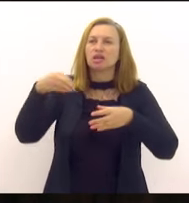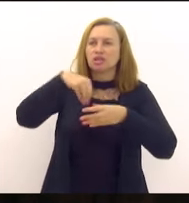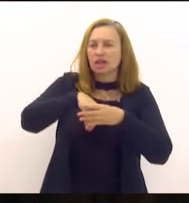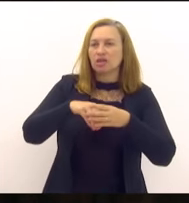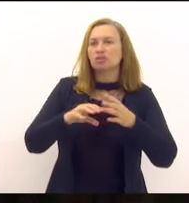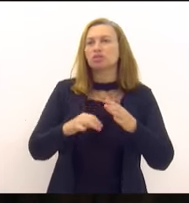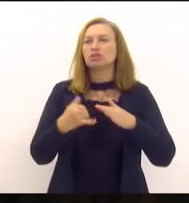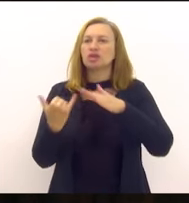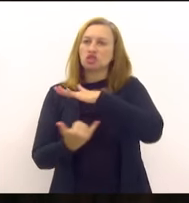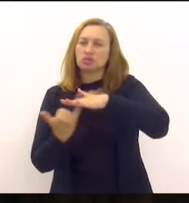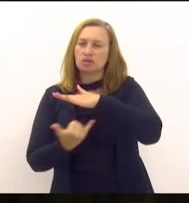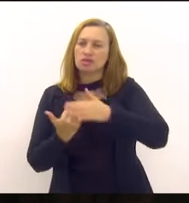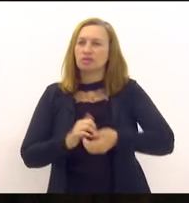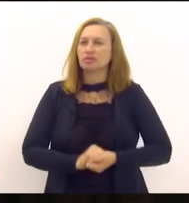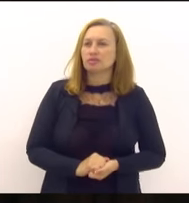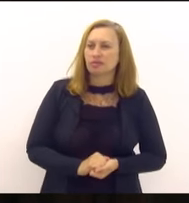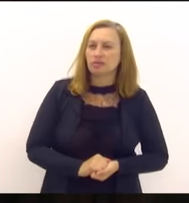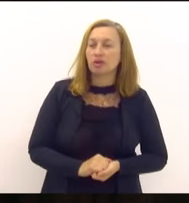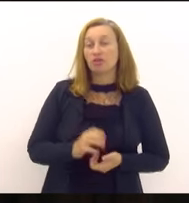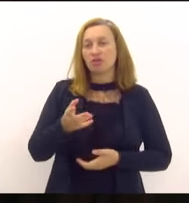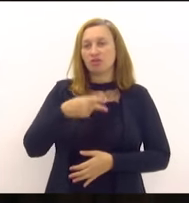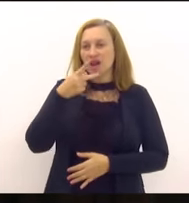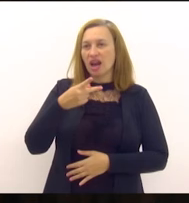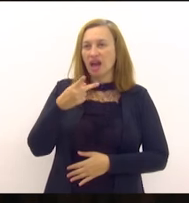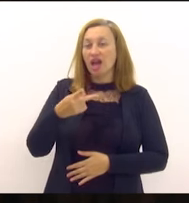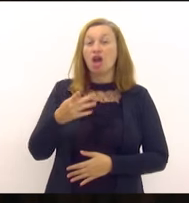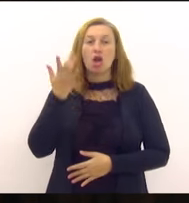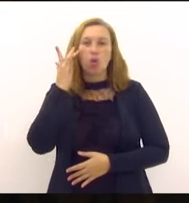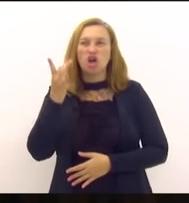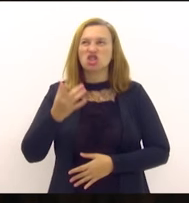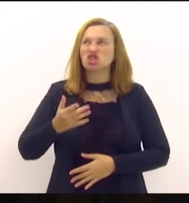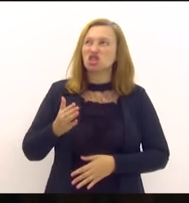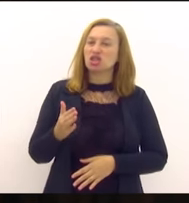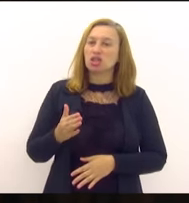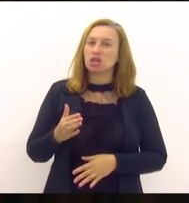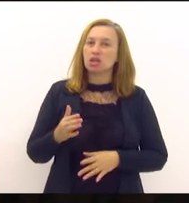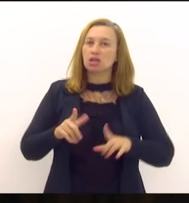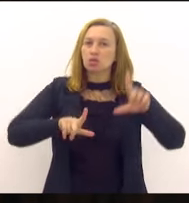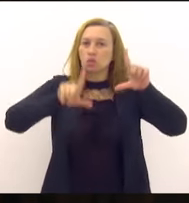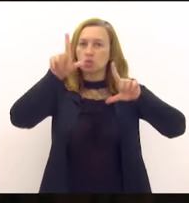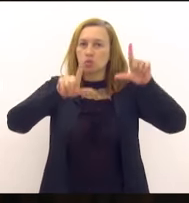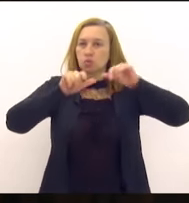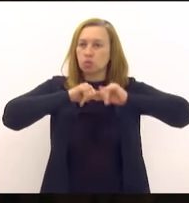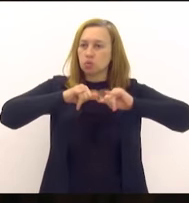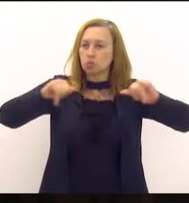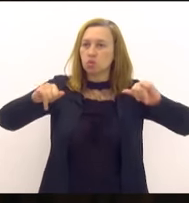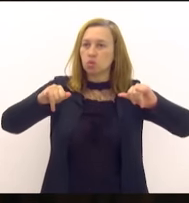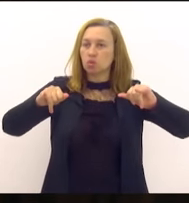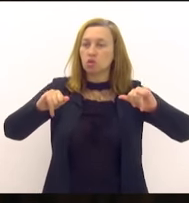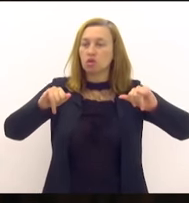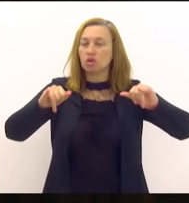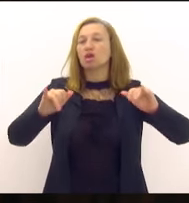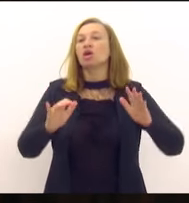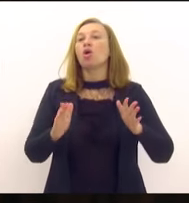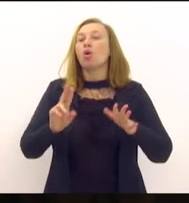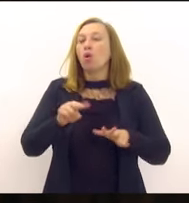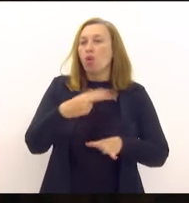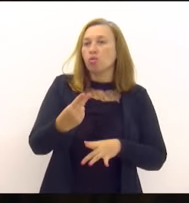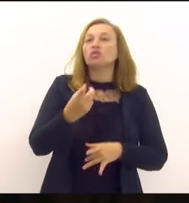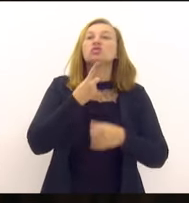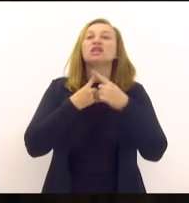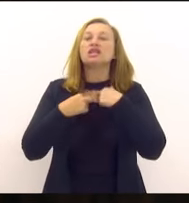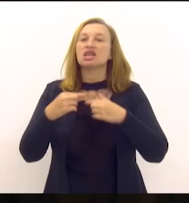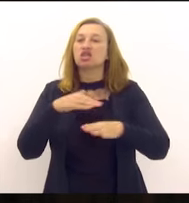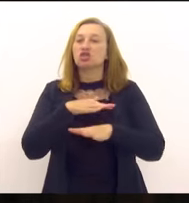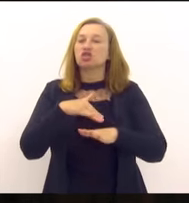queria falar. Eu acho que acima da mídia e acima do desejo individual de cada deputado, a segurança